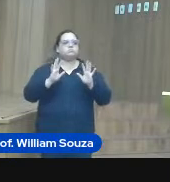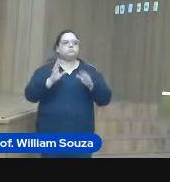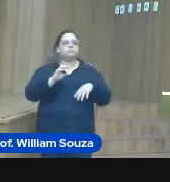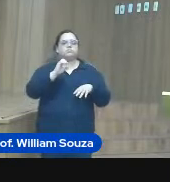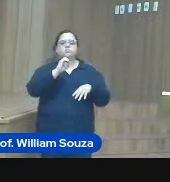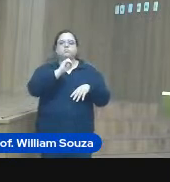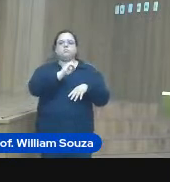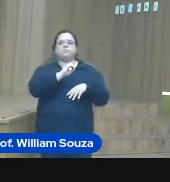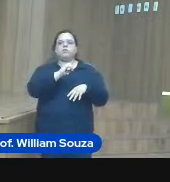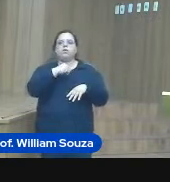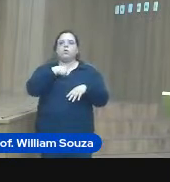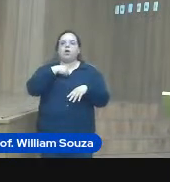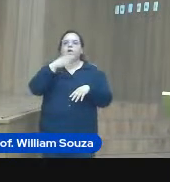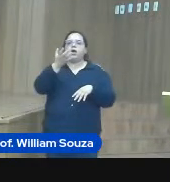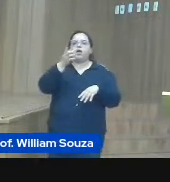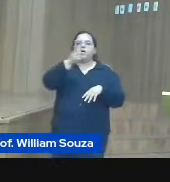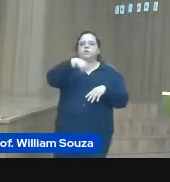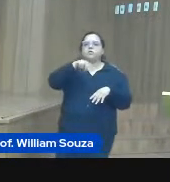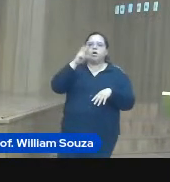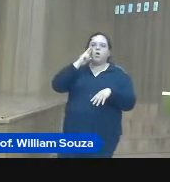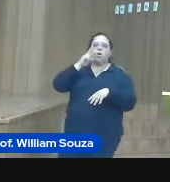vocês olhem bem para isso daí.